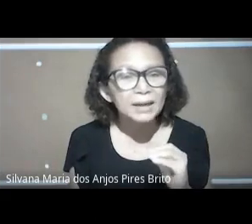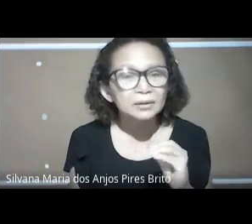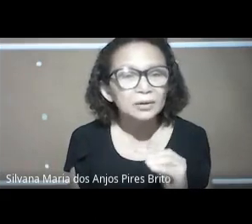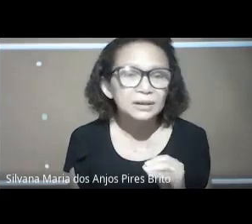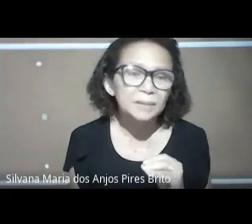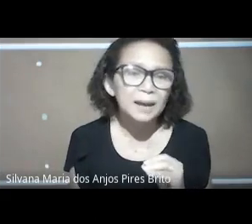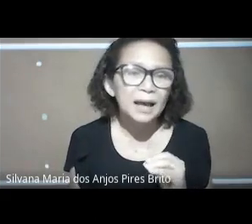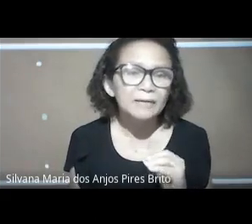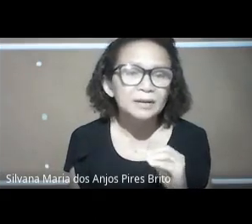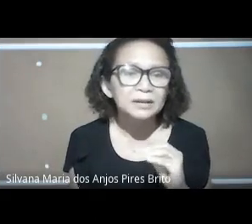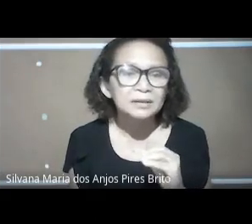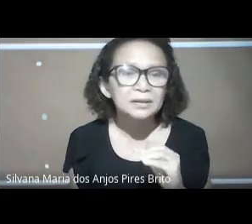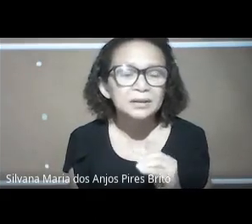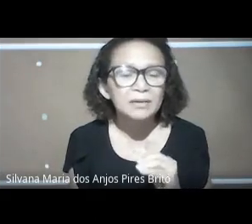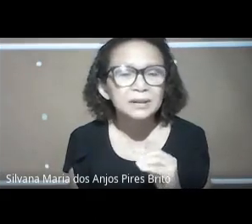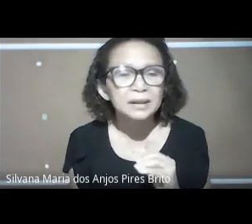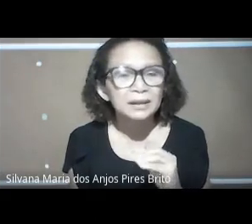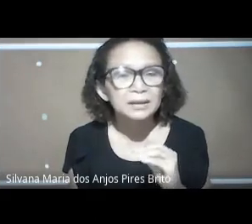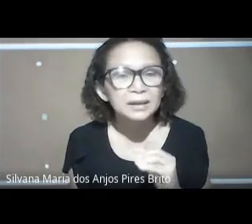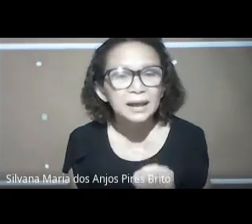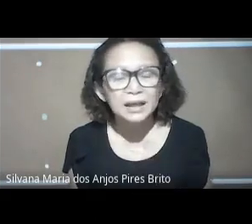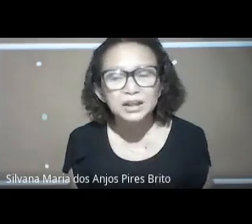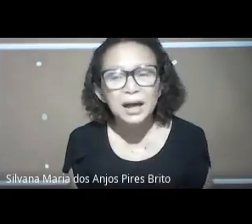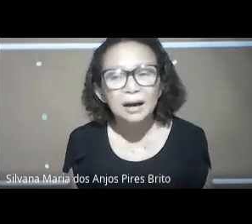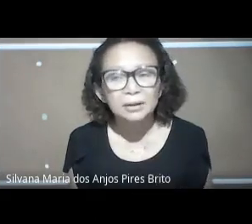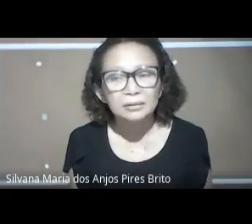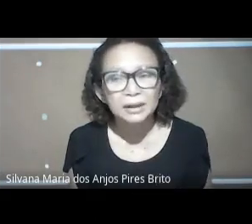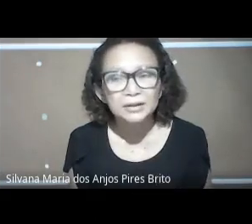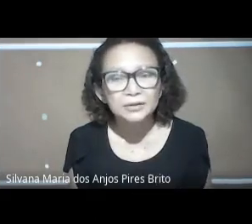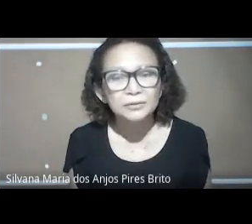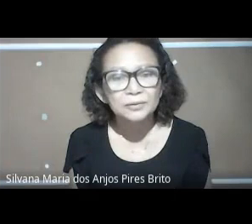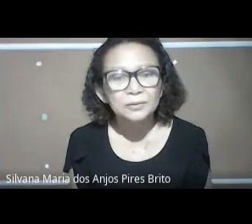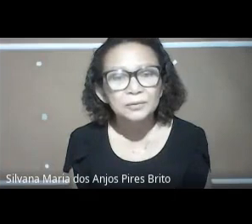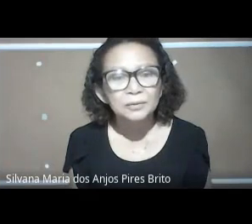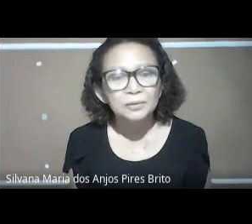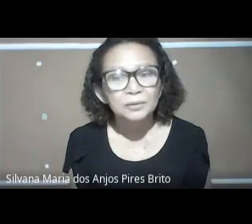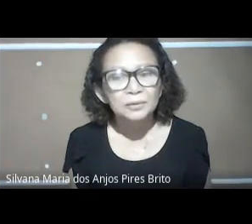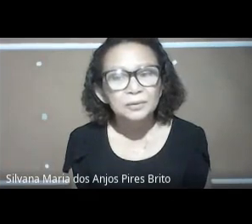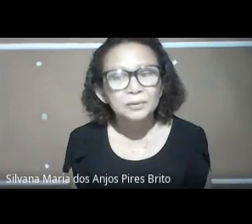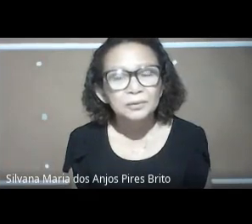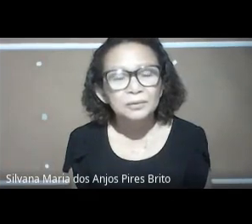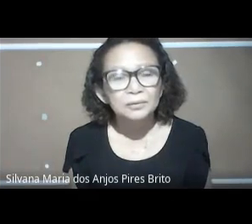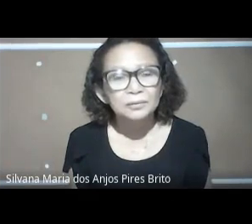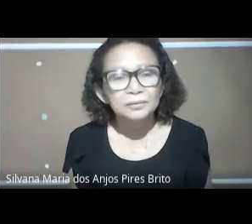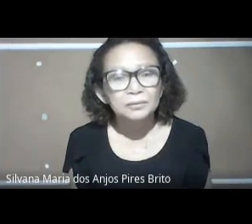palavras, ou quase todas as palavras, estão escritas em caixa alta, não é isso?